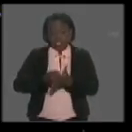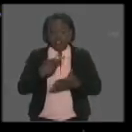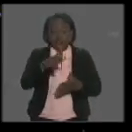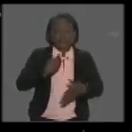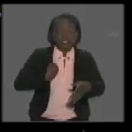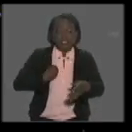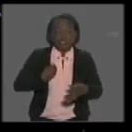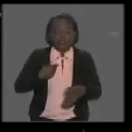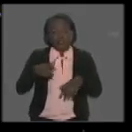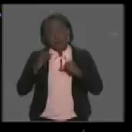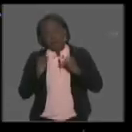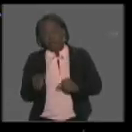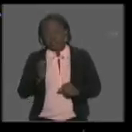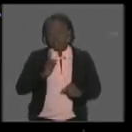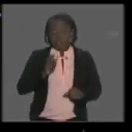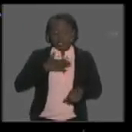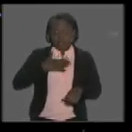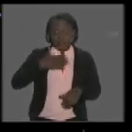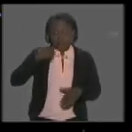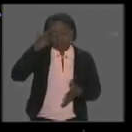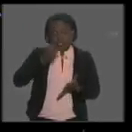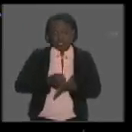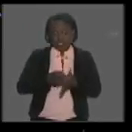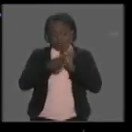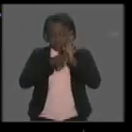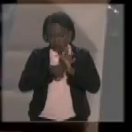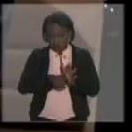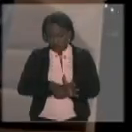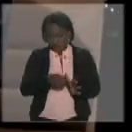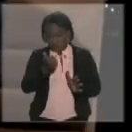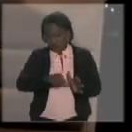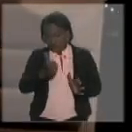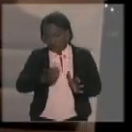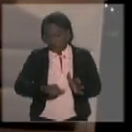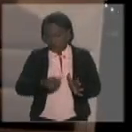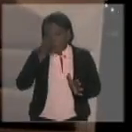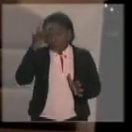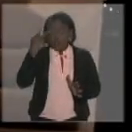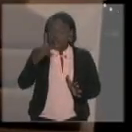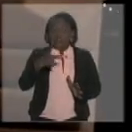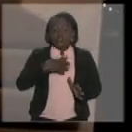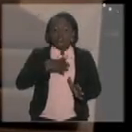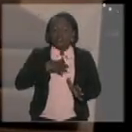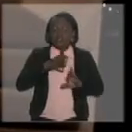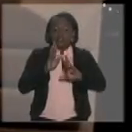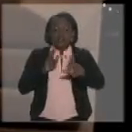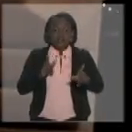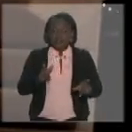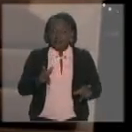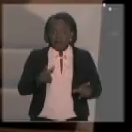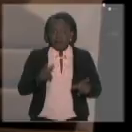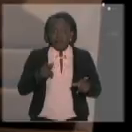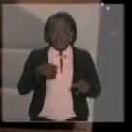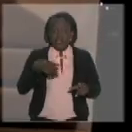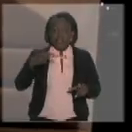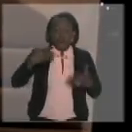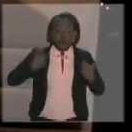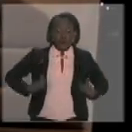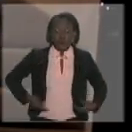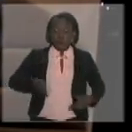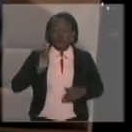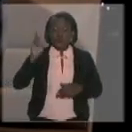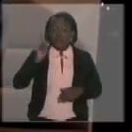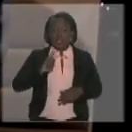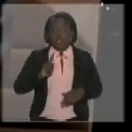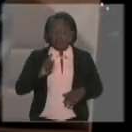você, né? Decidindo o que você pode ser e te avaliando, pessoas que não sentem o que você sente, que não é dona do